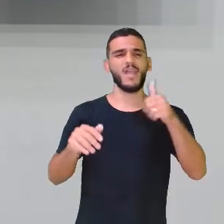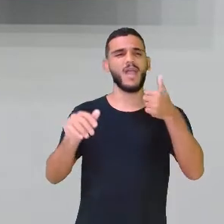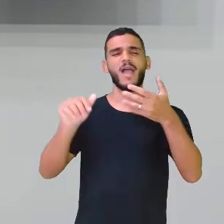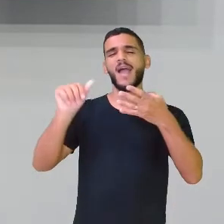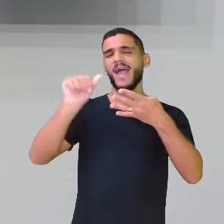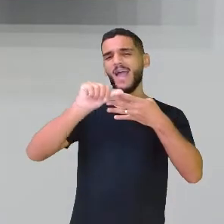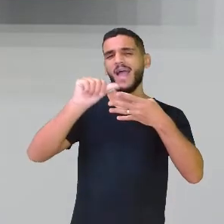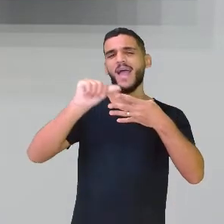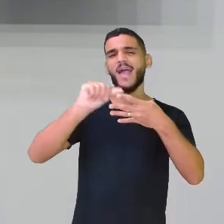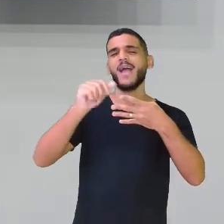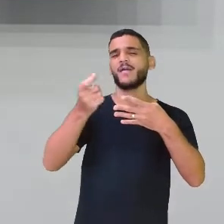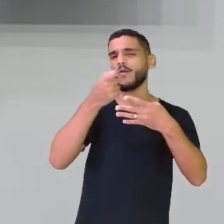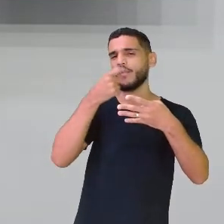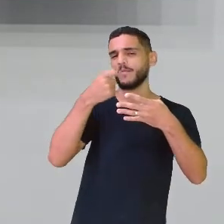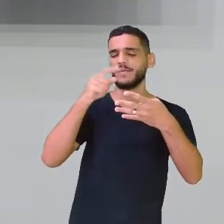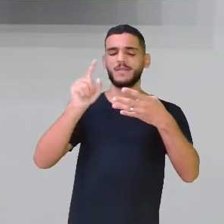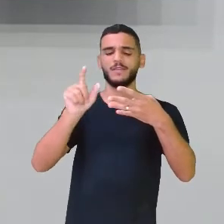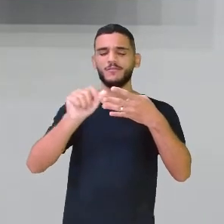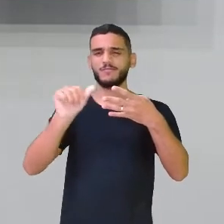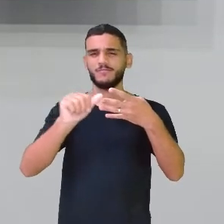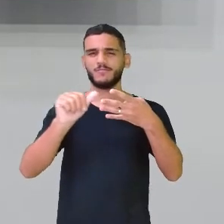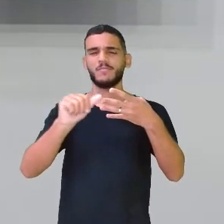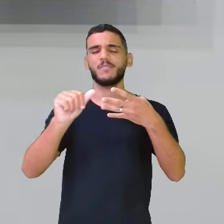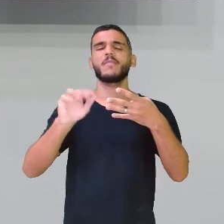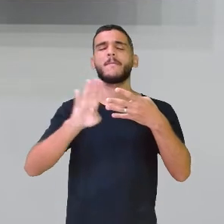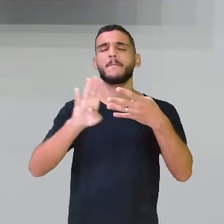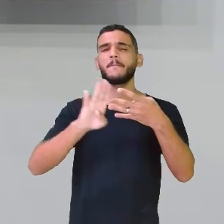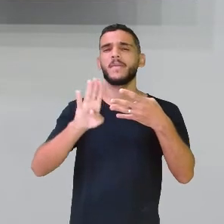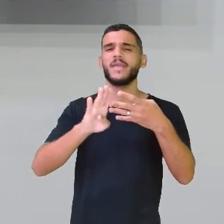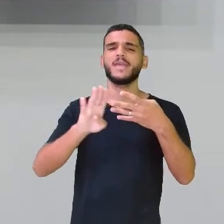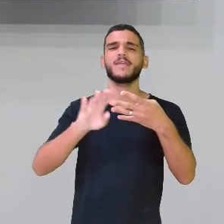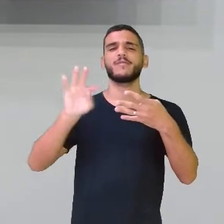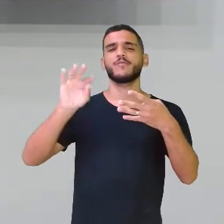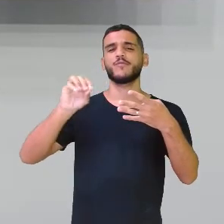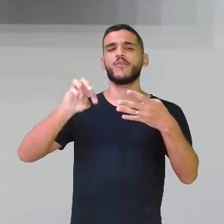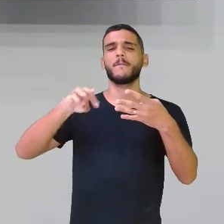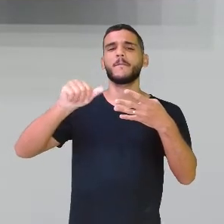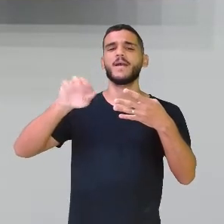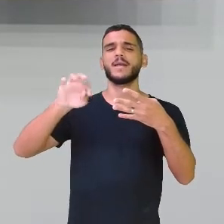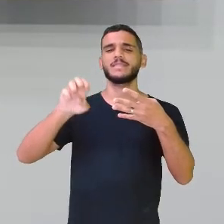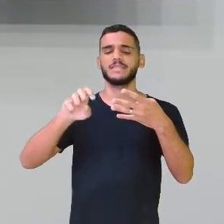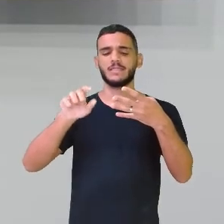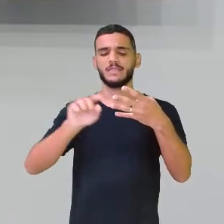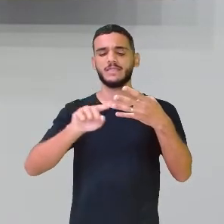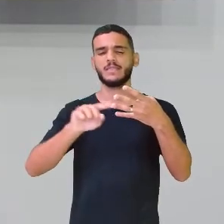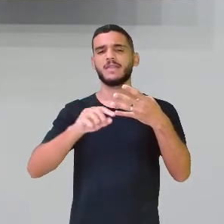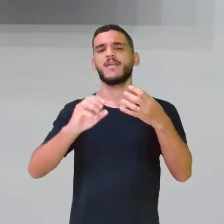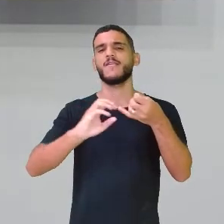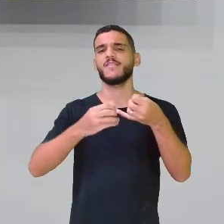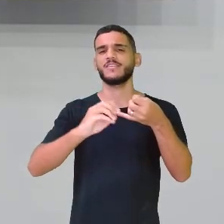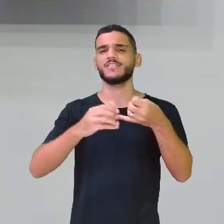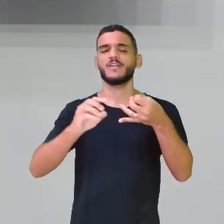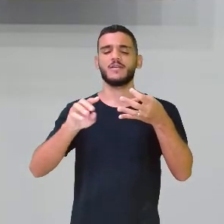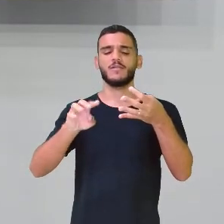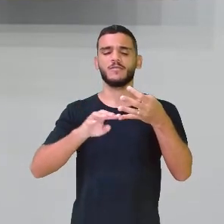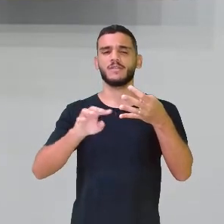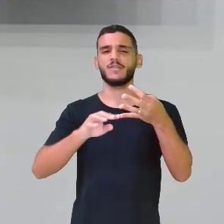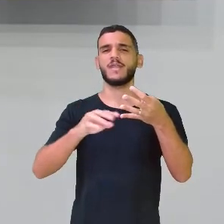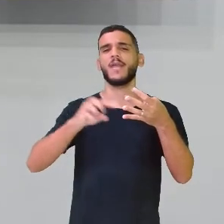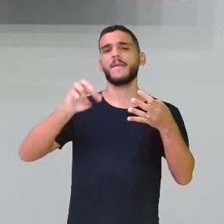cápsula. Letra B, tomate. Letra C, o feijão. E letra D, o